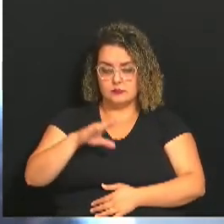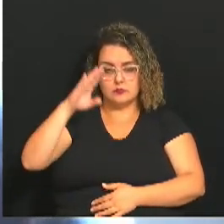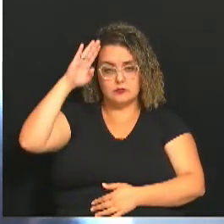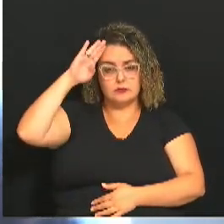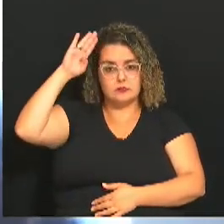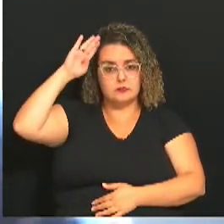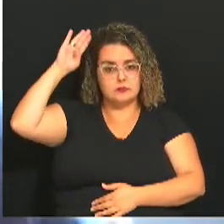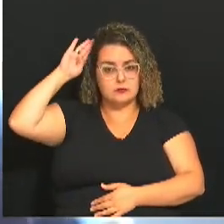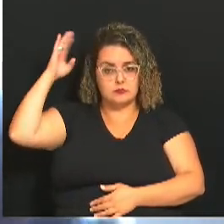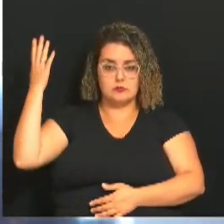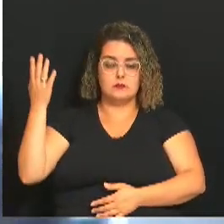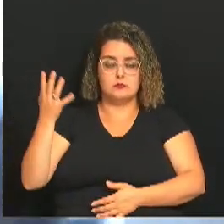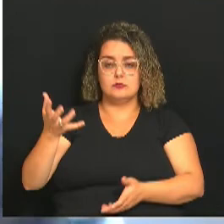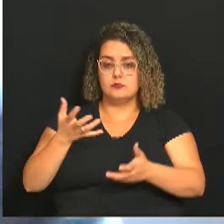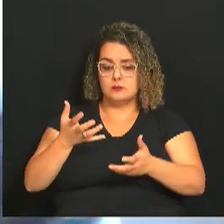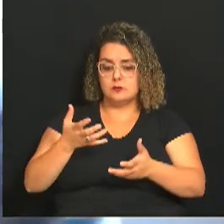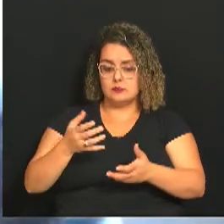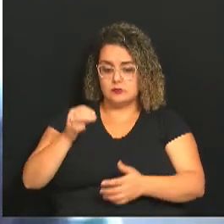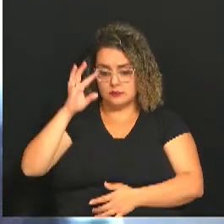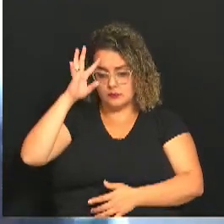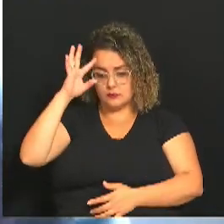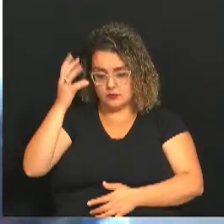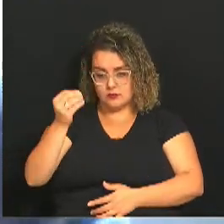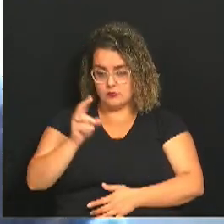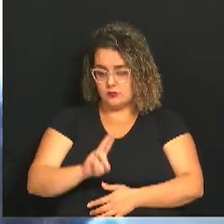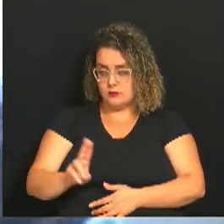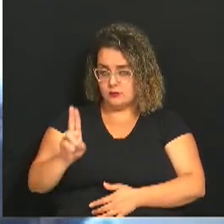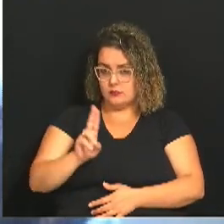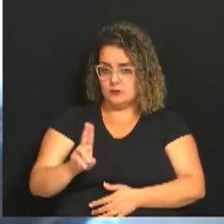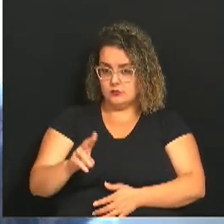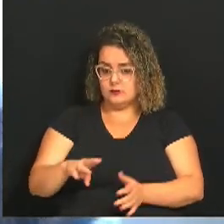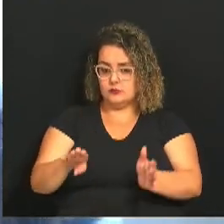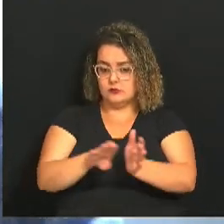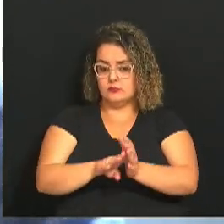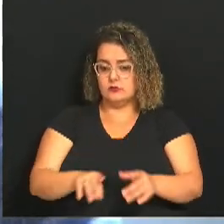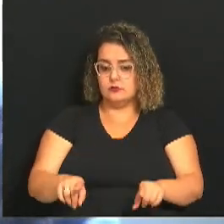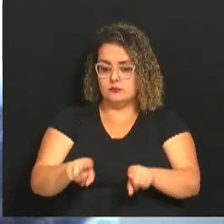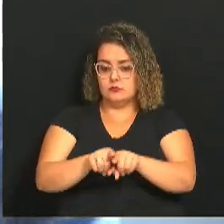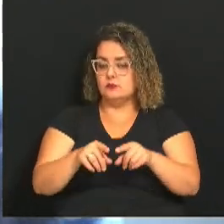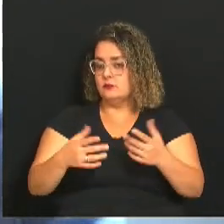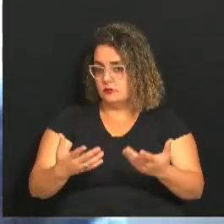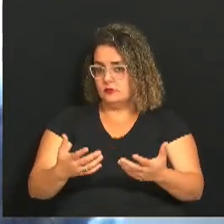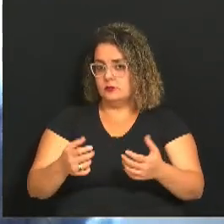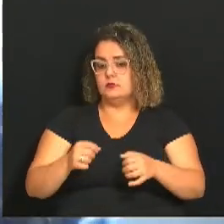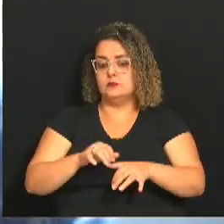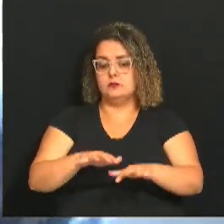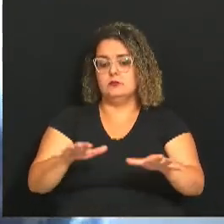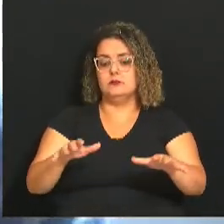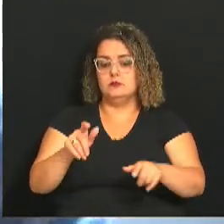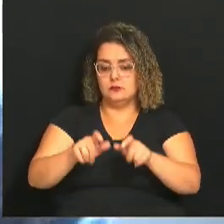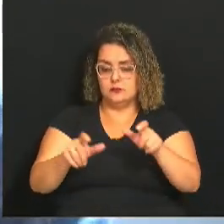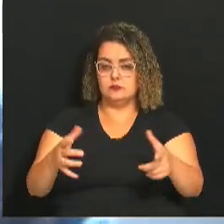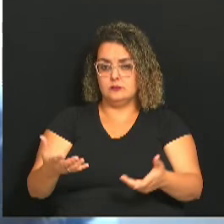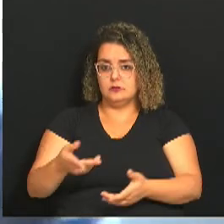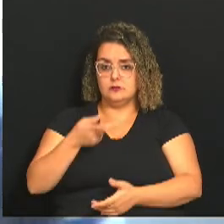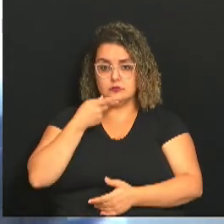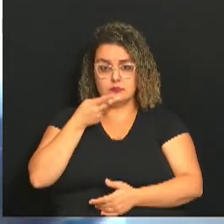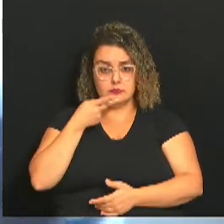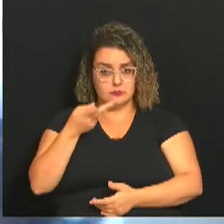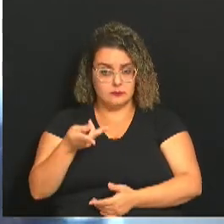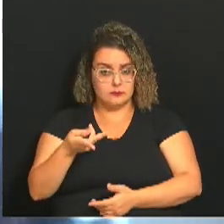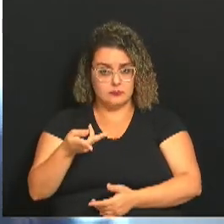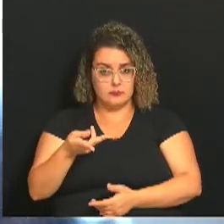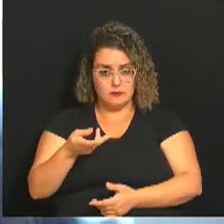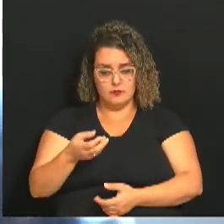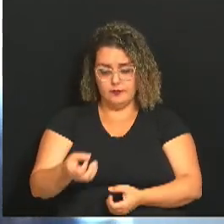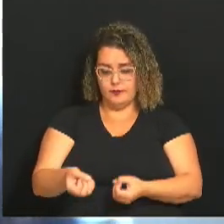esse conhecimento, que é tão útil, chegue também à população. Se fala muito em